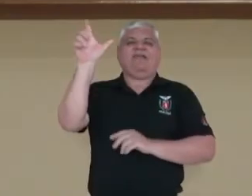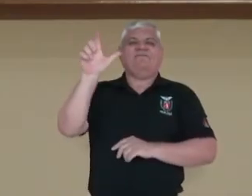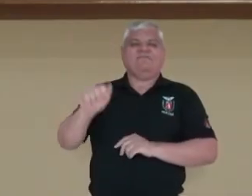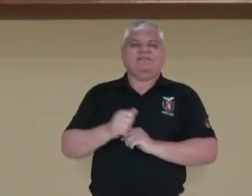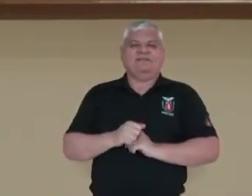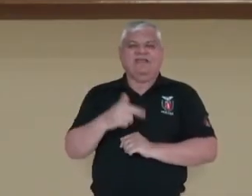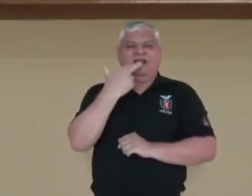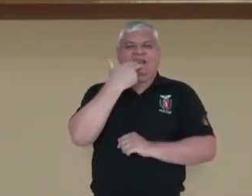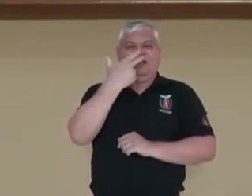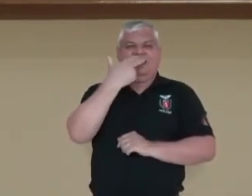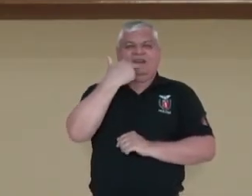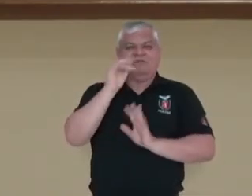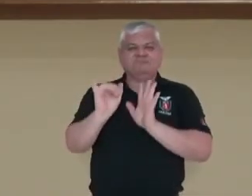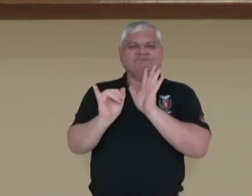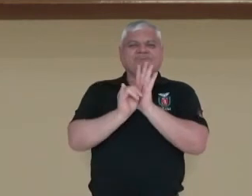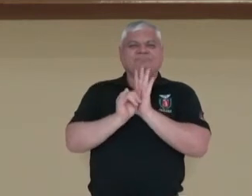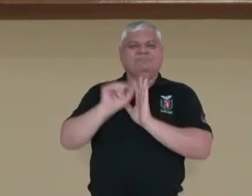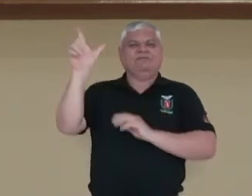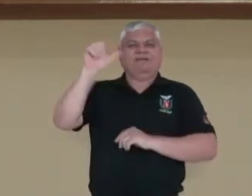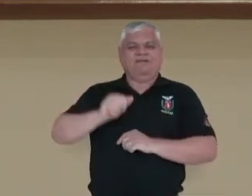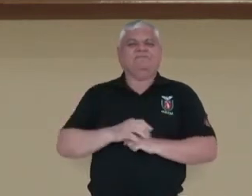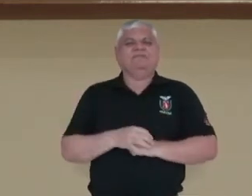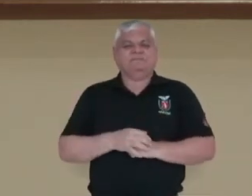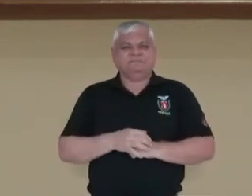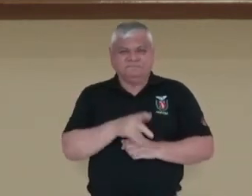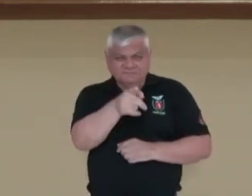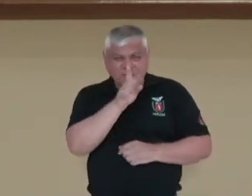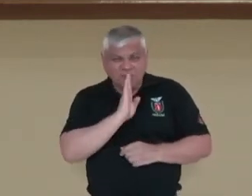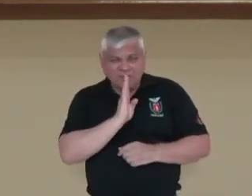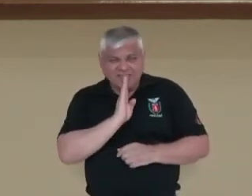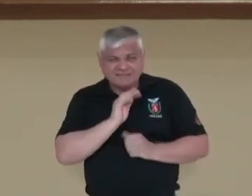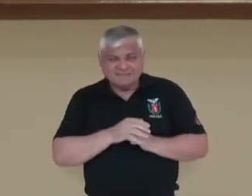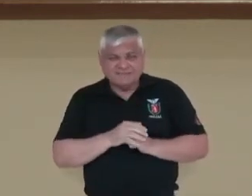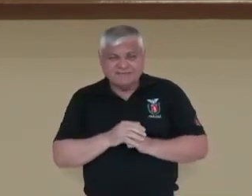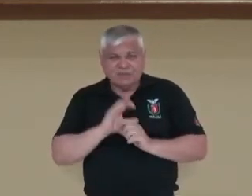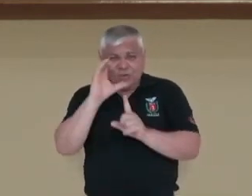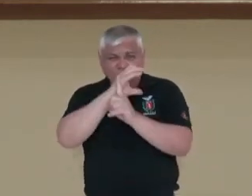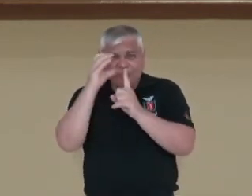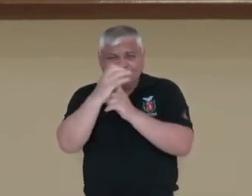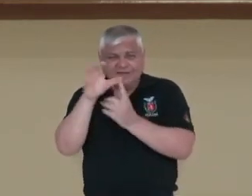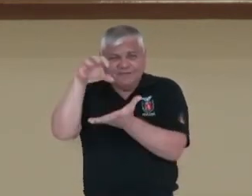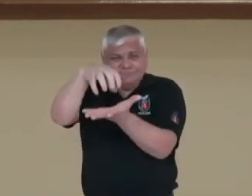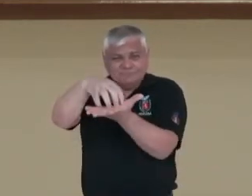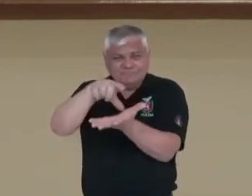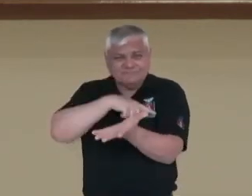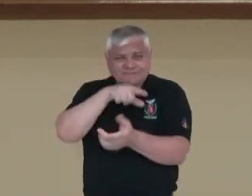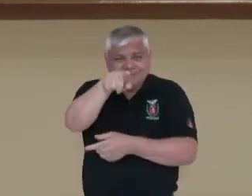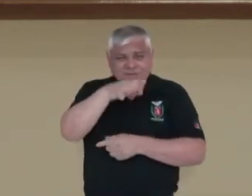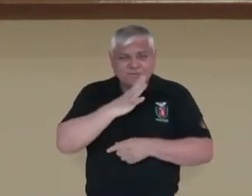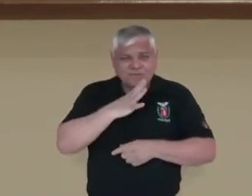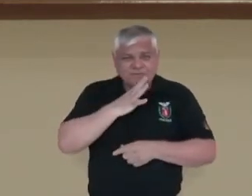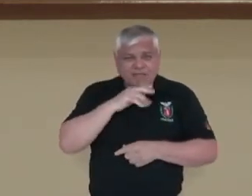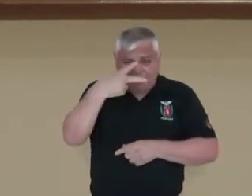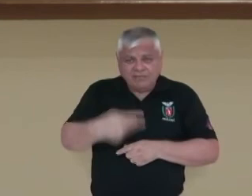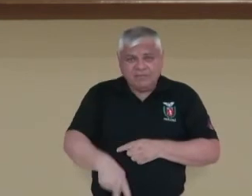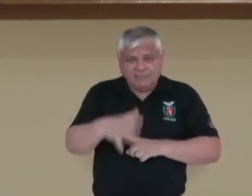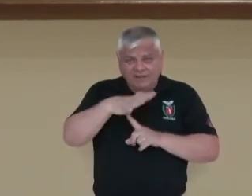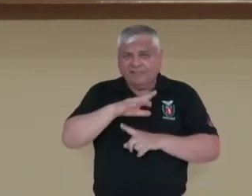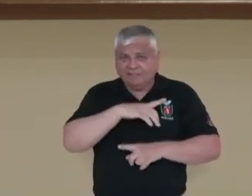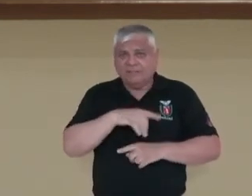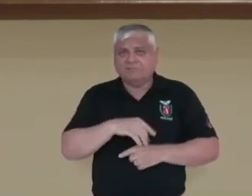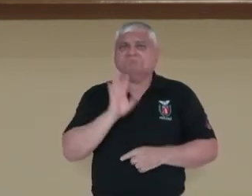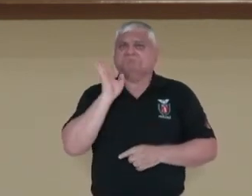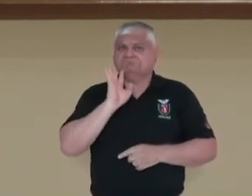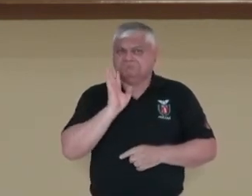alguma comunidade quilombola no seu estado? Será que aqui no Paraná tem alguma comunidade quilombola? Se vocês conhecem, poxa, seria bem